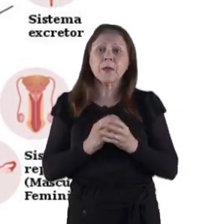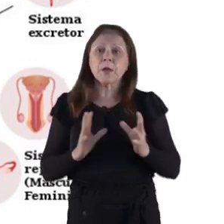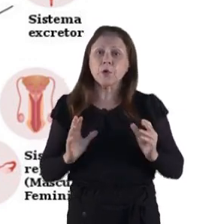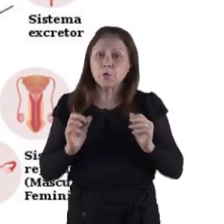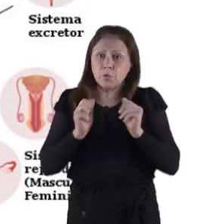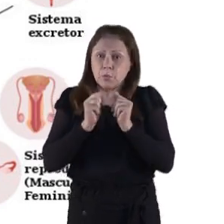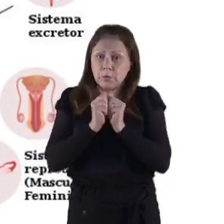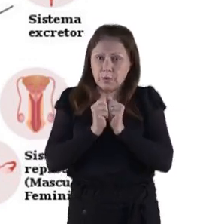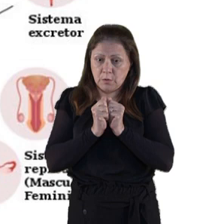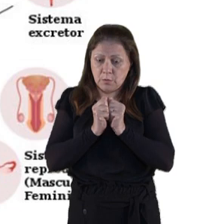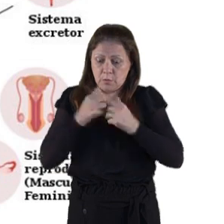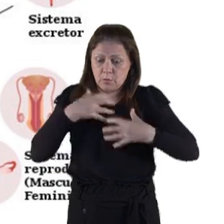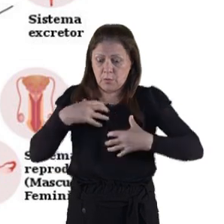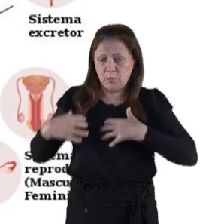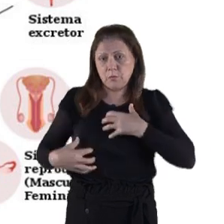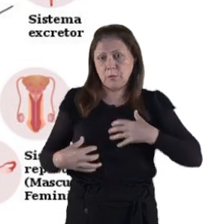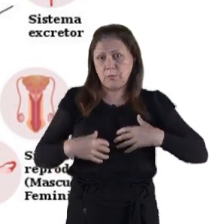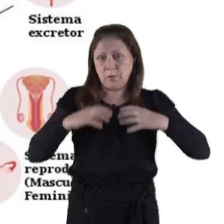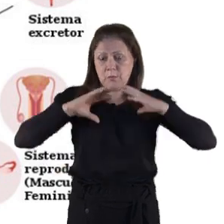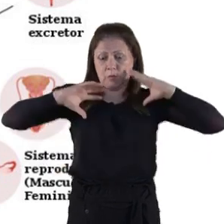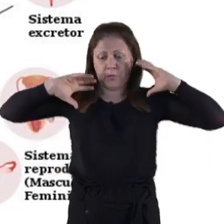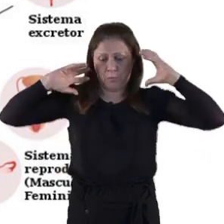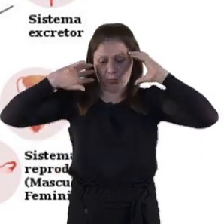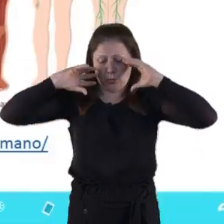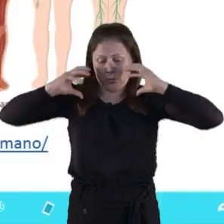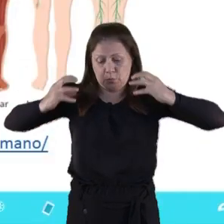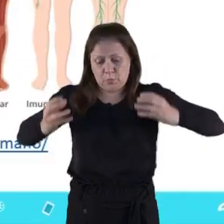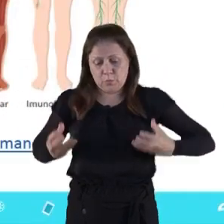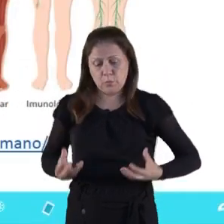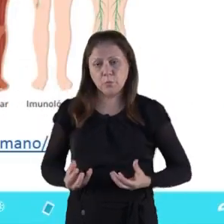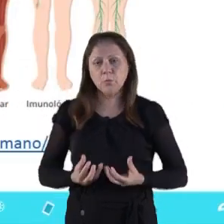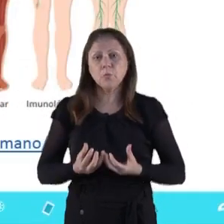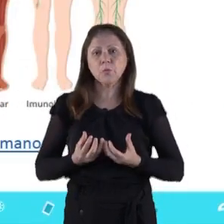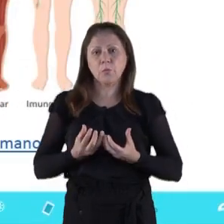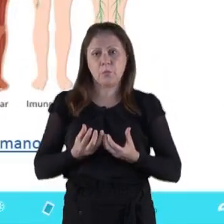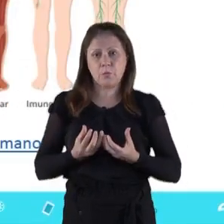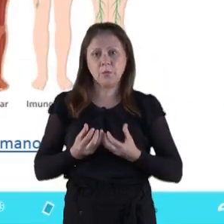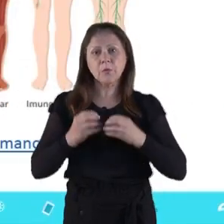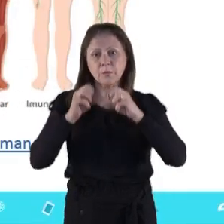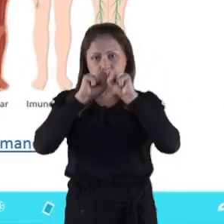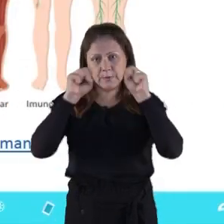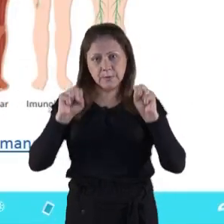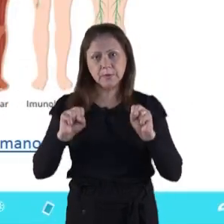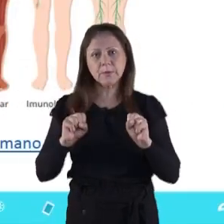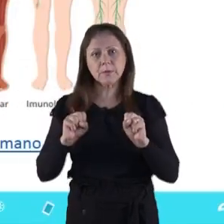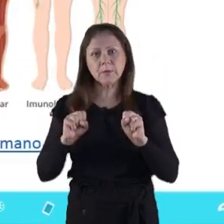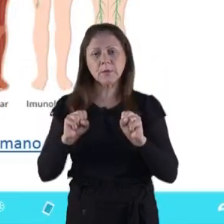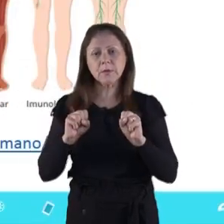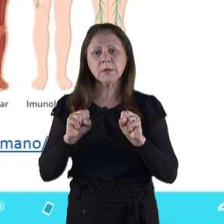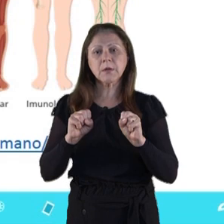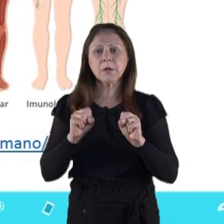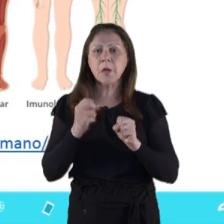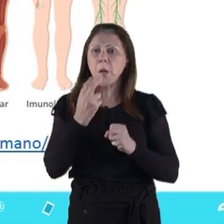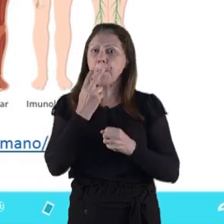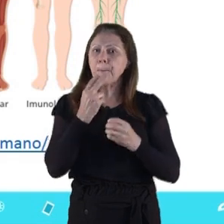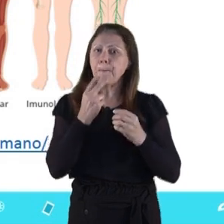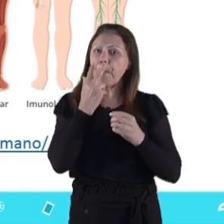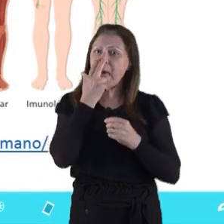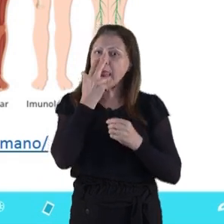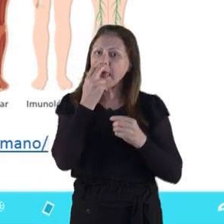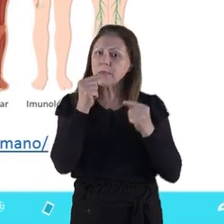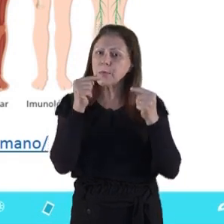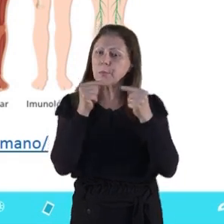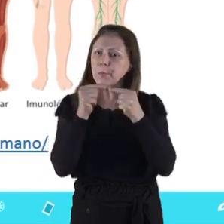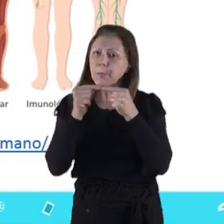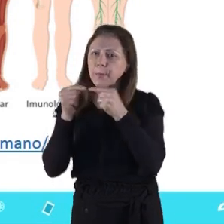da junção dos órgãos, né, eu tenho os sistemas. Então, como é que eu formo um sistema? Com órgãos que têm uma função similar, uma função